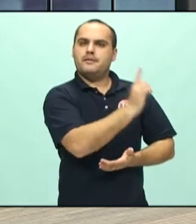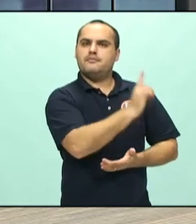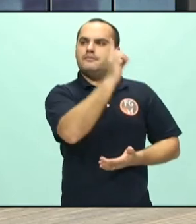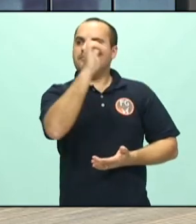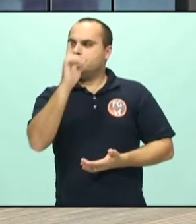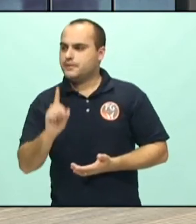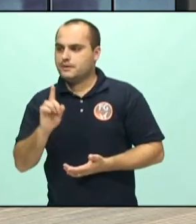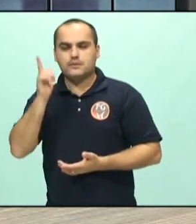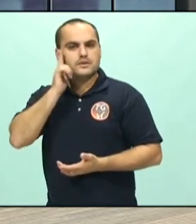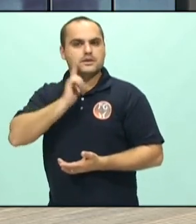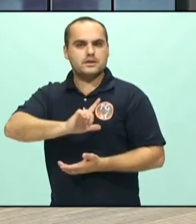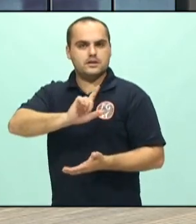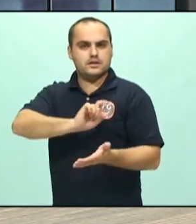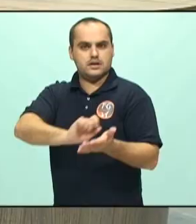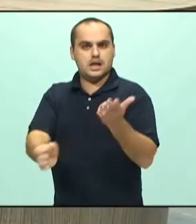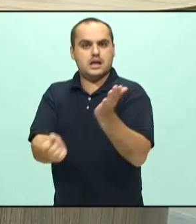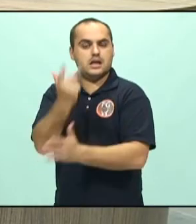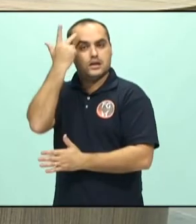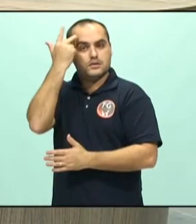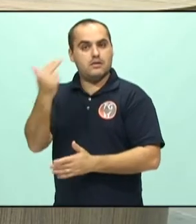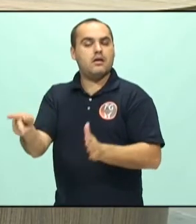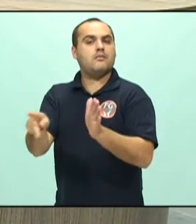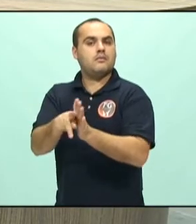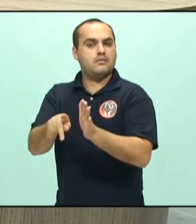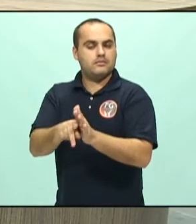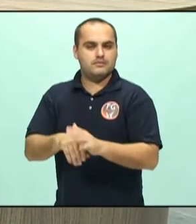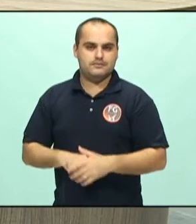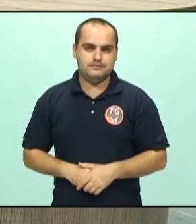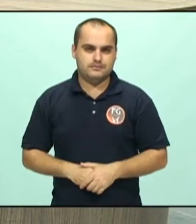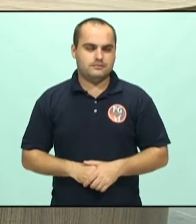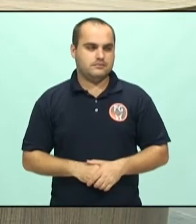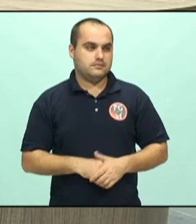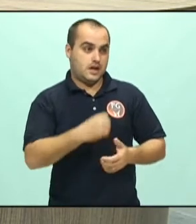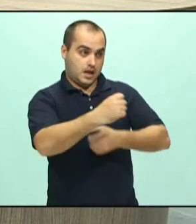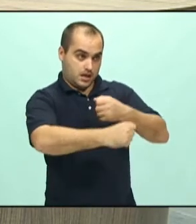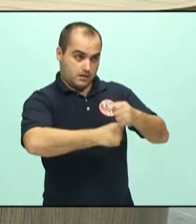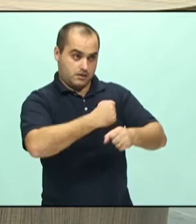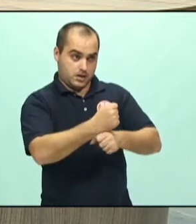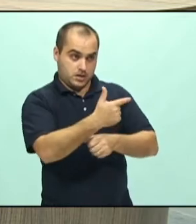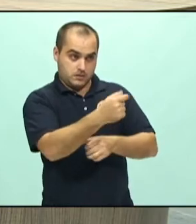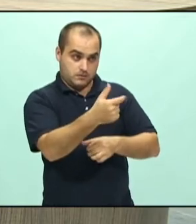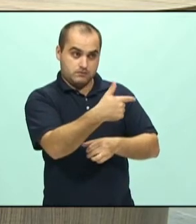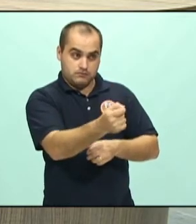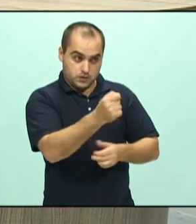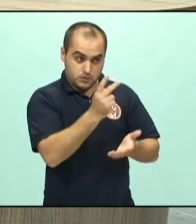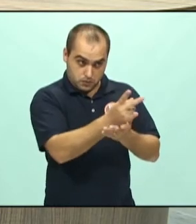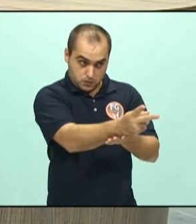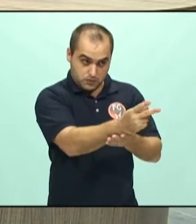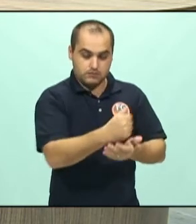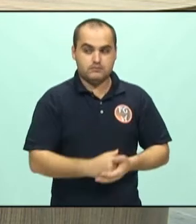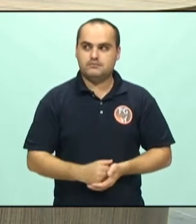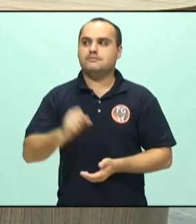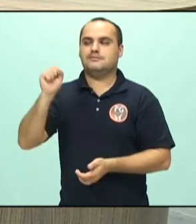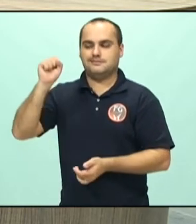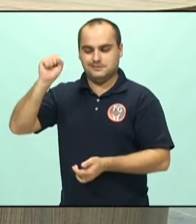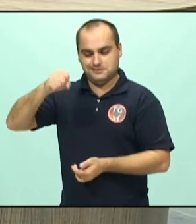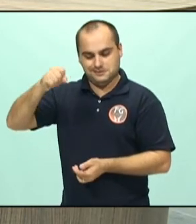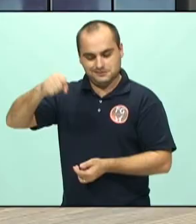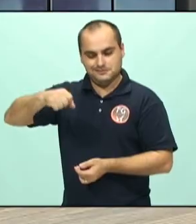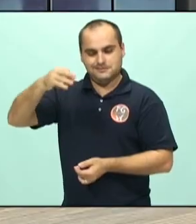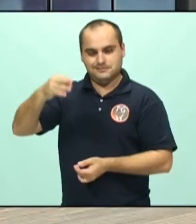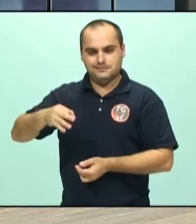autoras, escritoras de suas próprias histórias. O projeto continua em 2020? Com certeza. Qual o tema vem? A gente sai